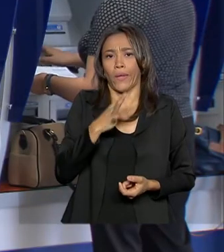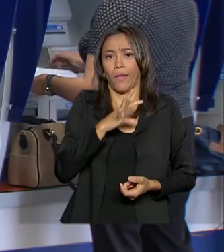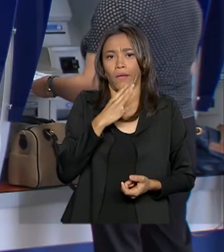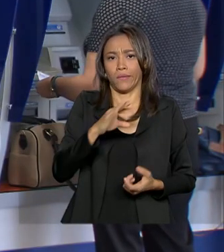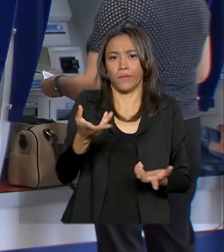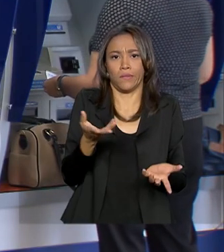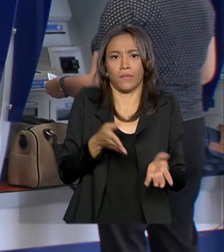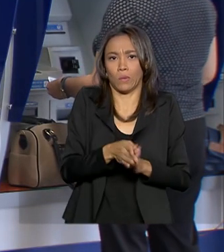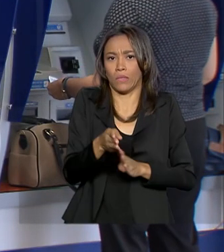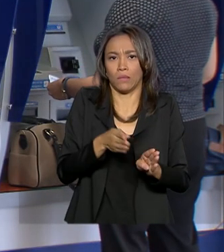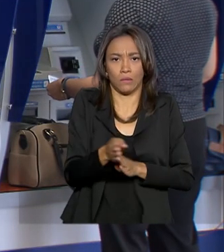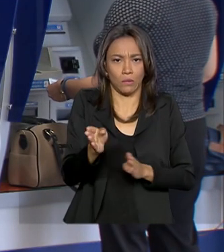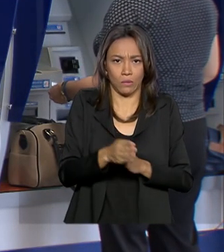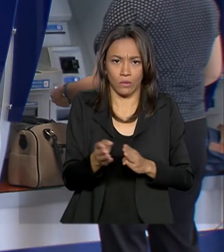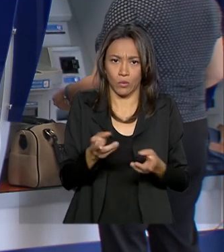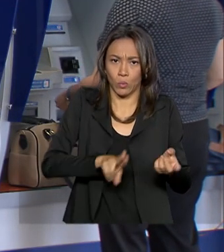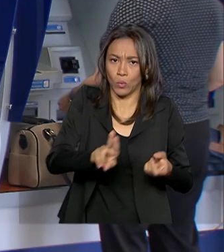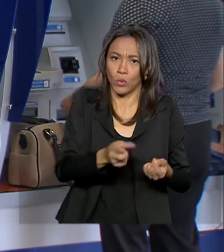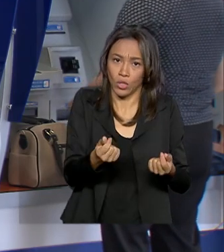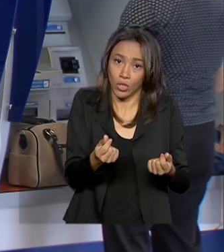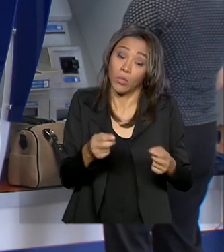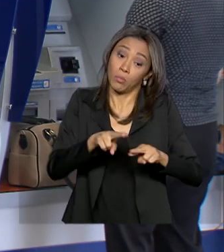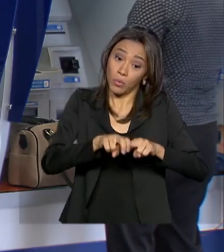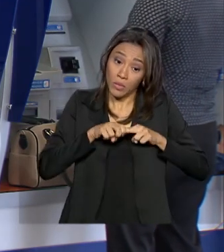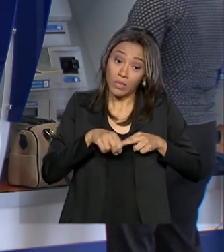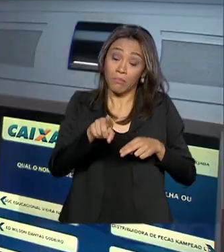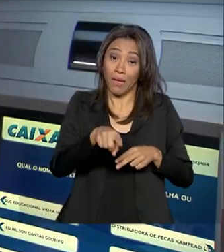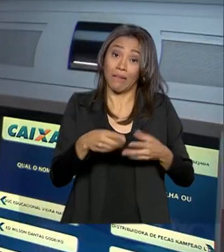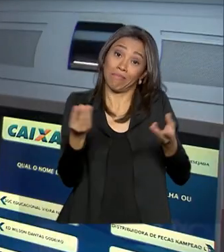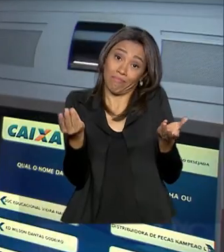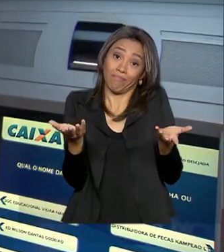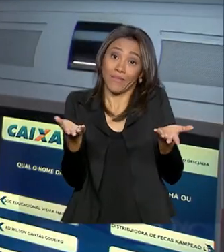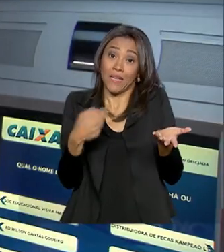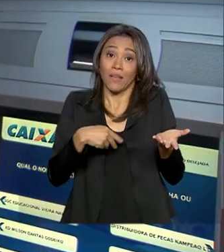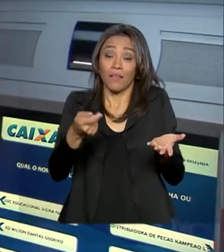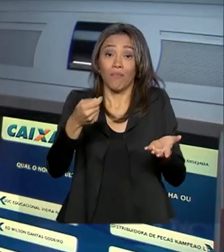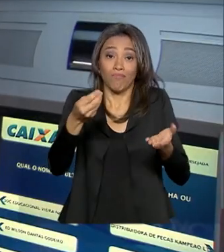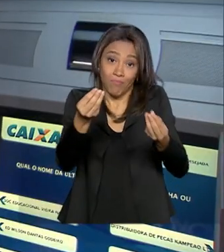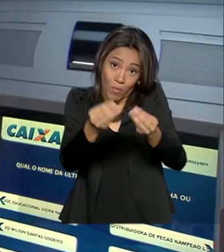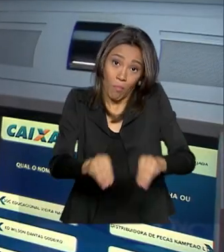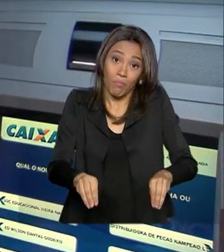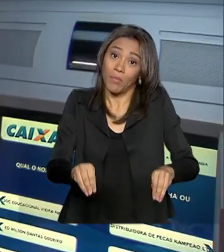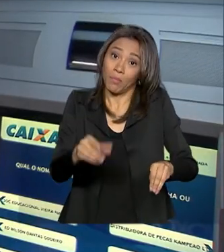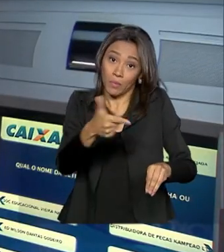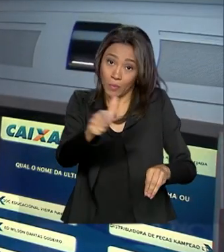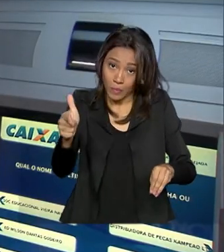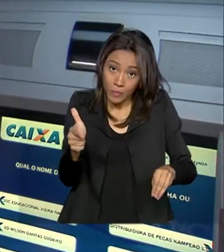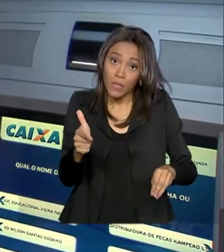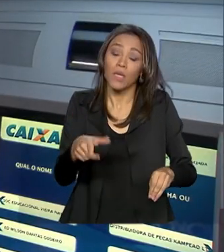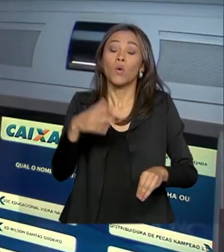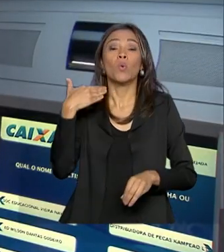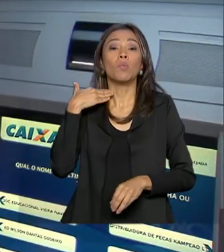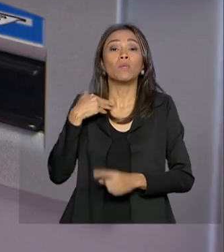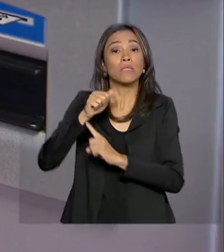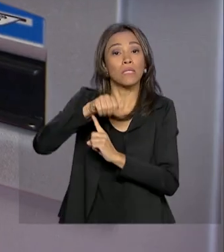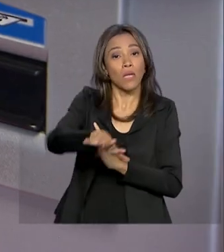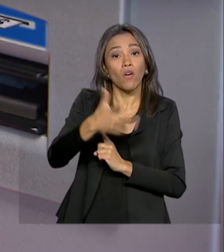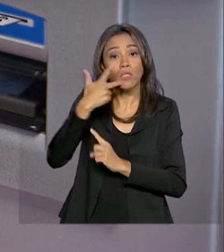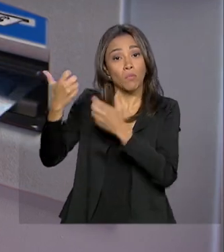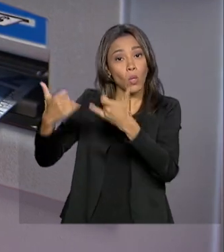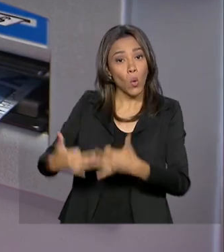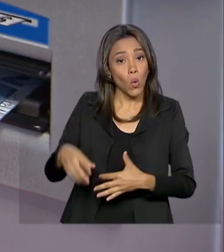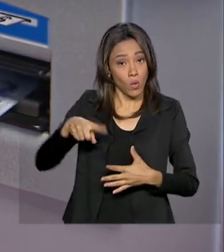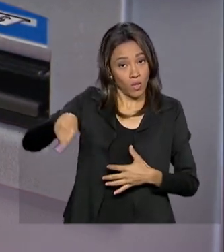Por isso, para evitar penalizar os mais pobres, o Conselho Monetário Nacional decidiu que os bancos não